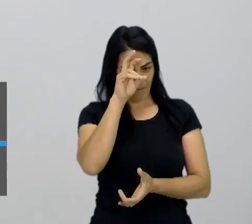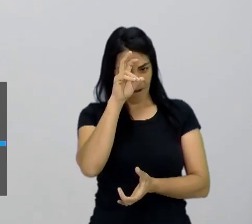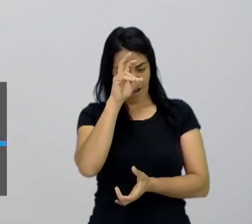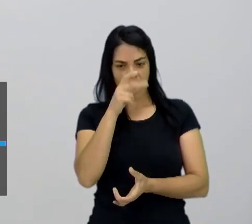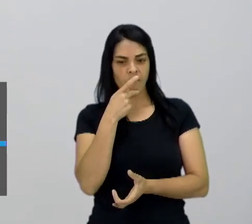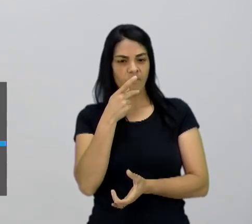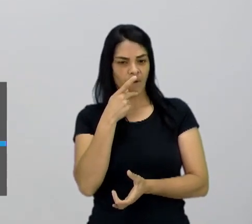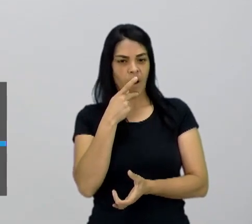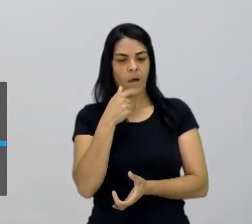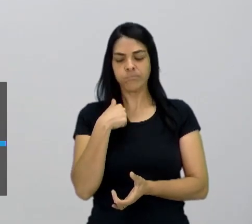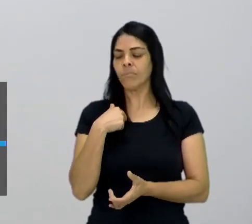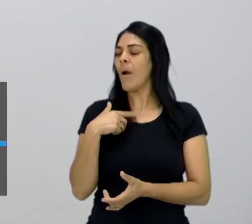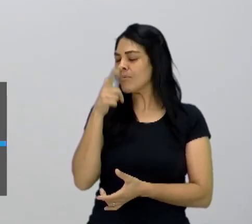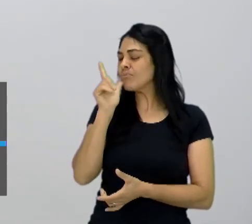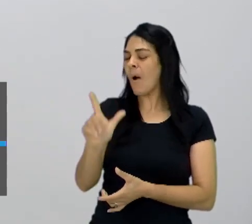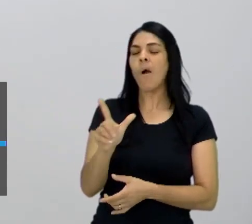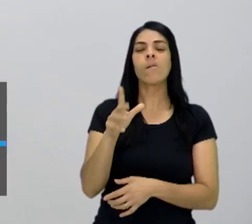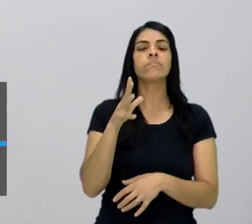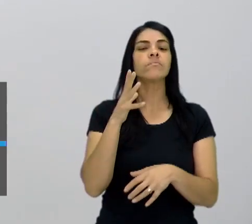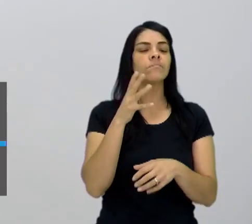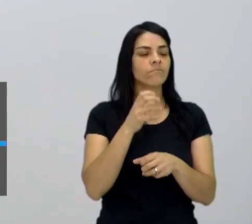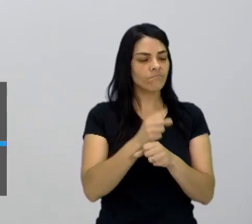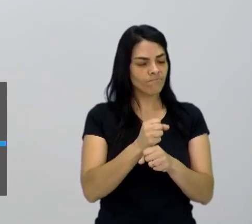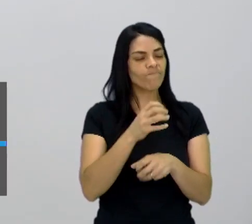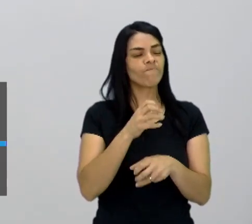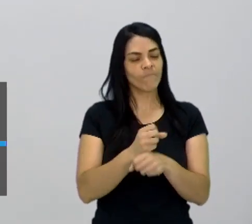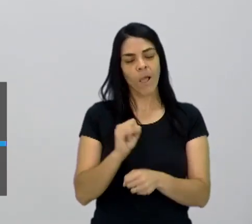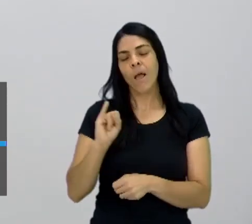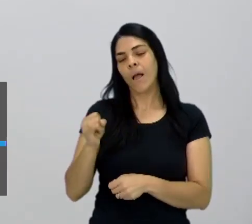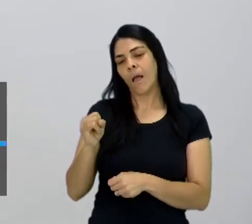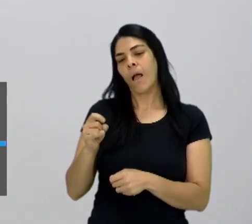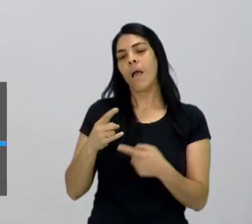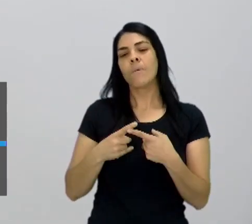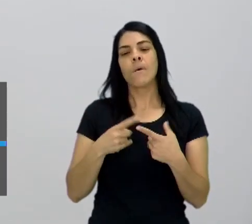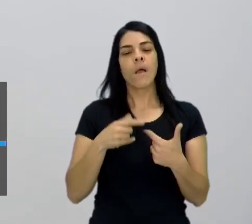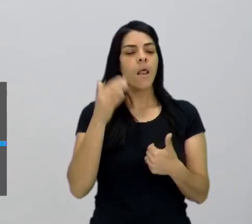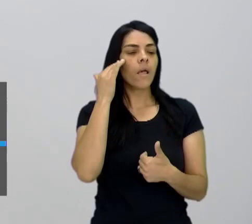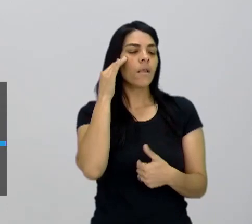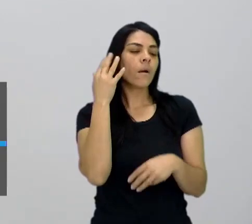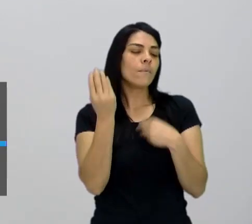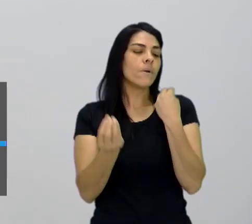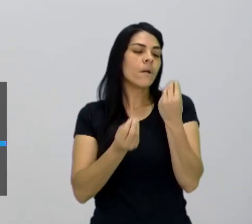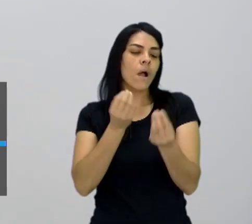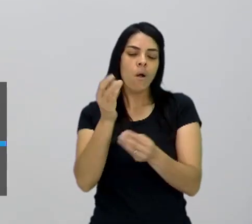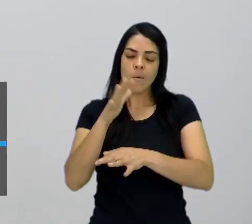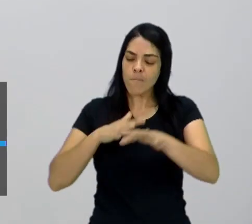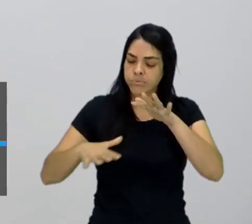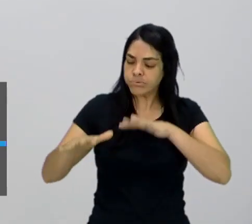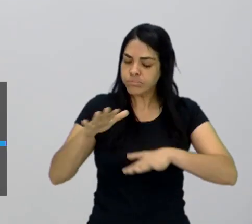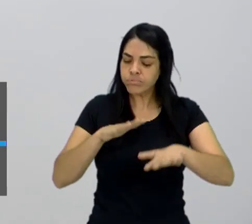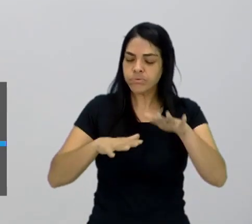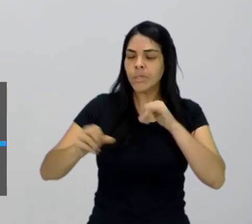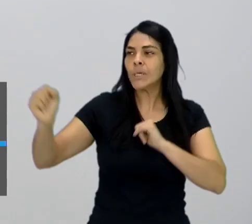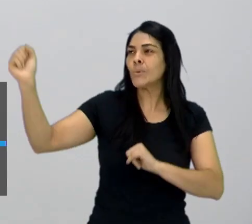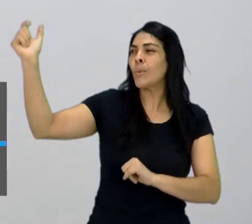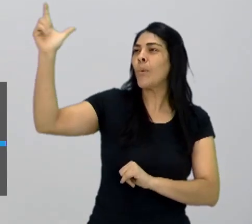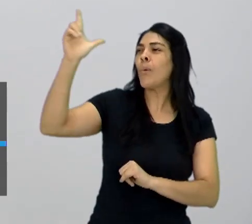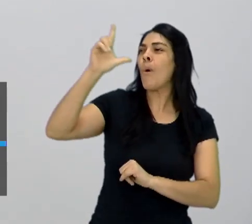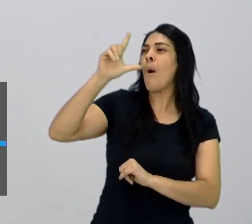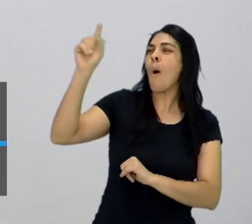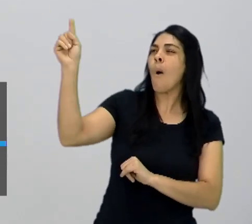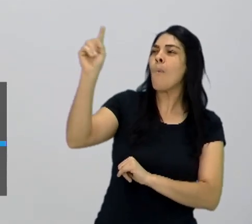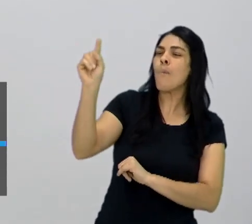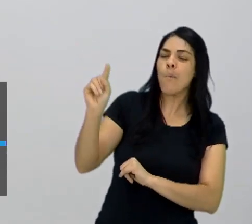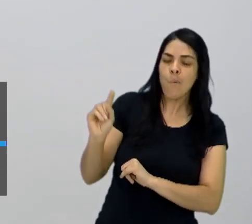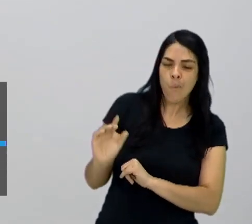pode deixar comigo que eu vou calcular. Ele sabia como se comportava o movimento do Sol, dos raios solares, e ele